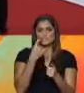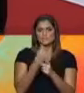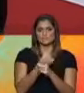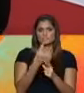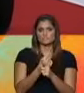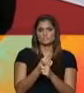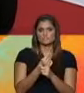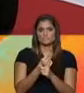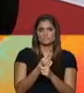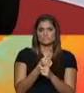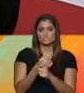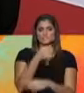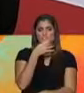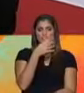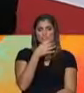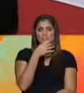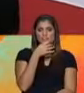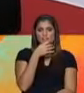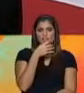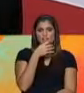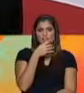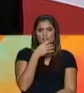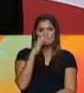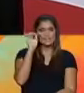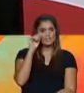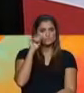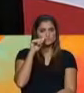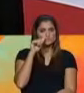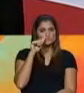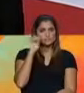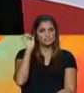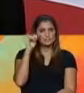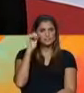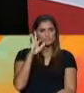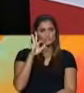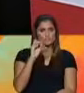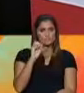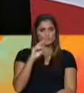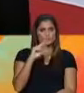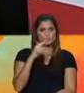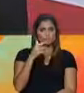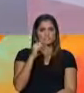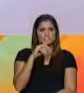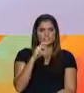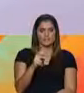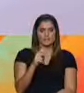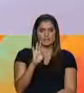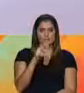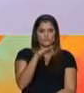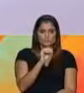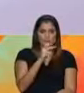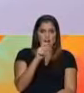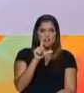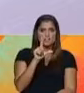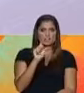Continuamos nos alimentos e estamos a falar de queijo. Mas entramos no queijo, não é? Queijo da Ortiga. Queijo da Ortiga de Fornos de Algodres.